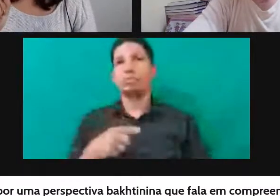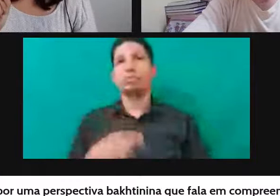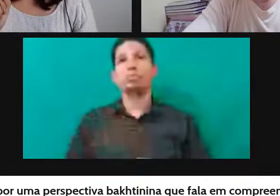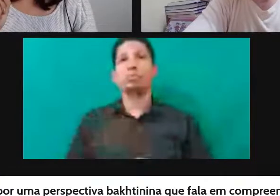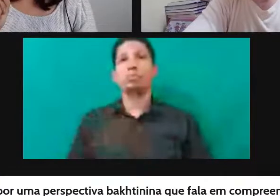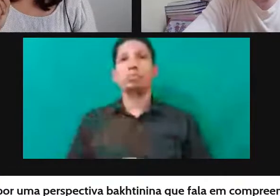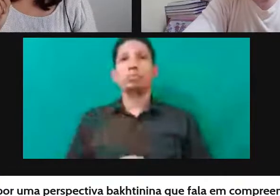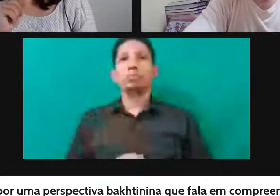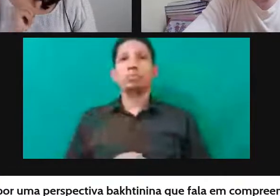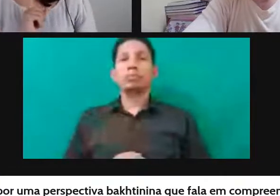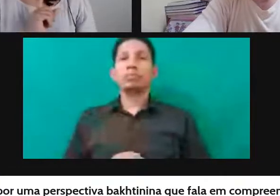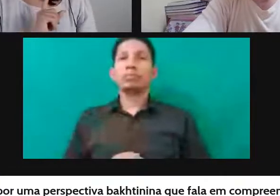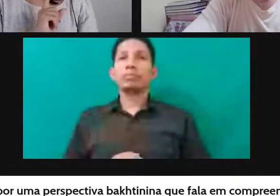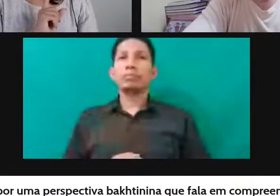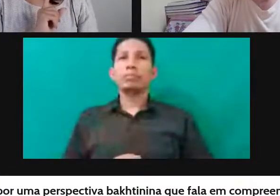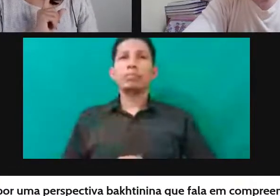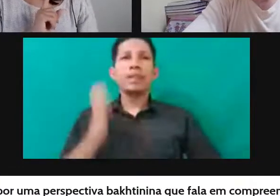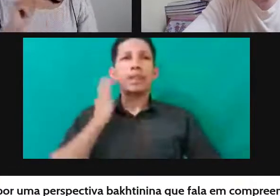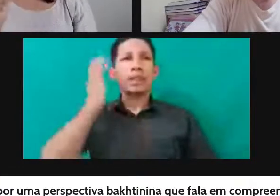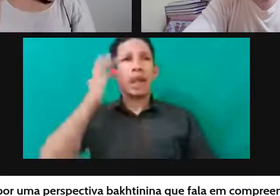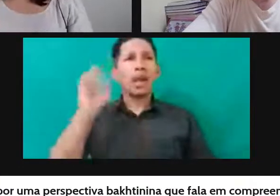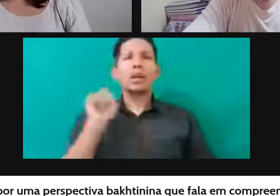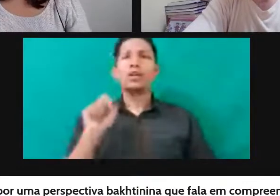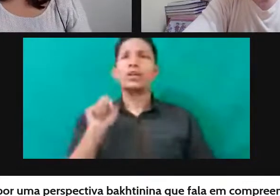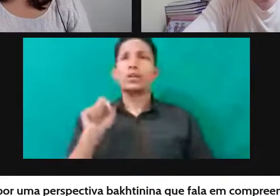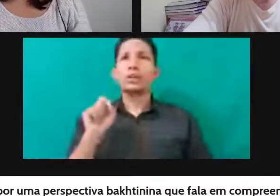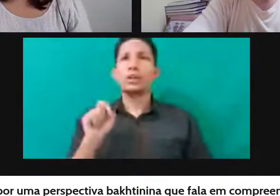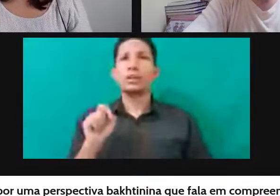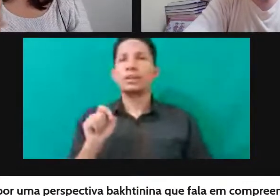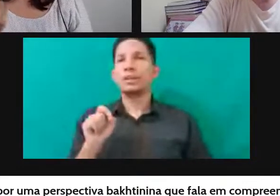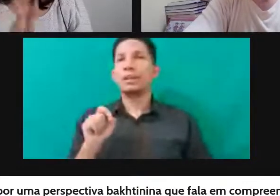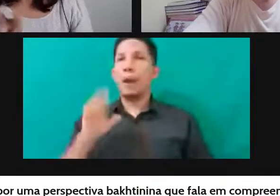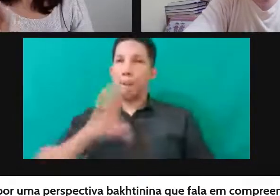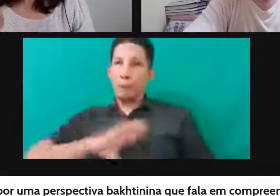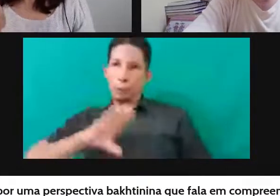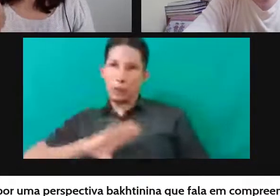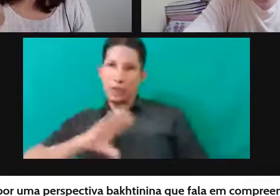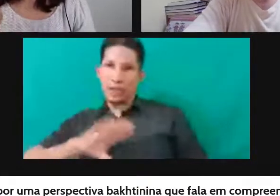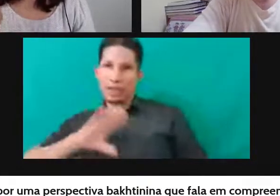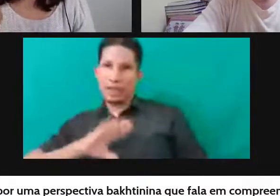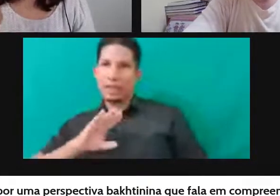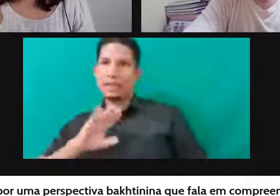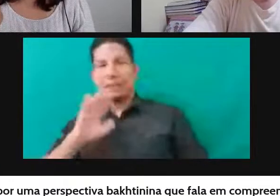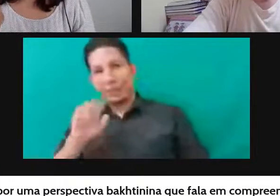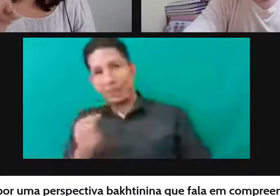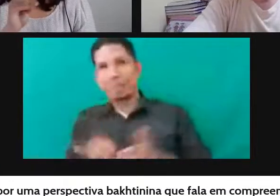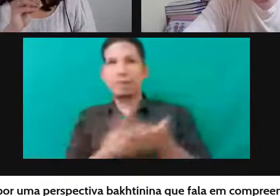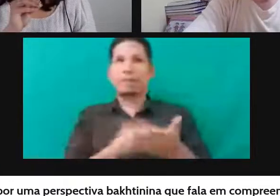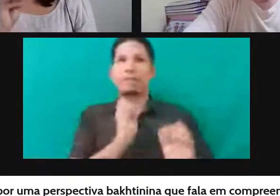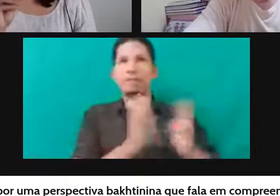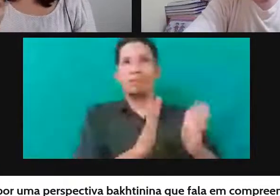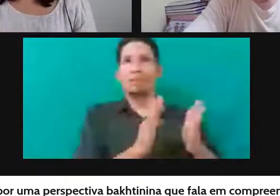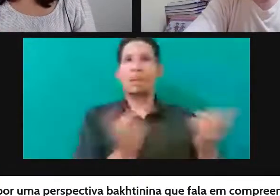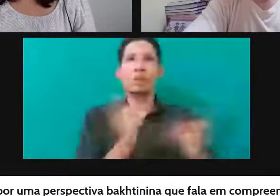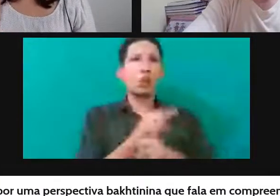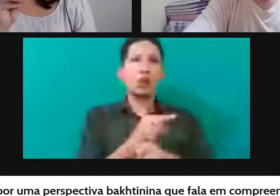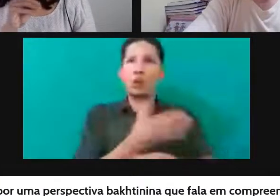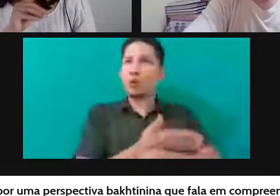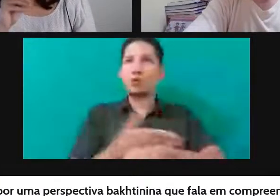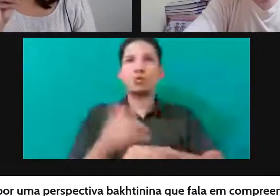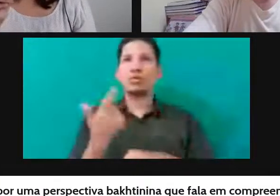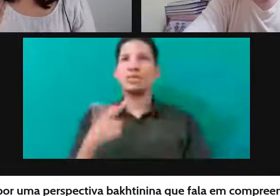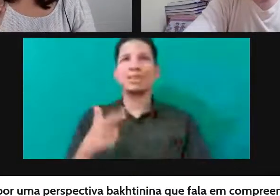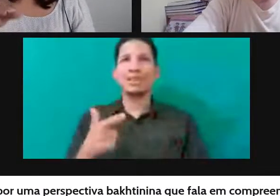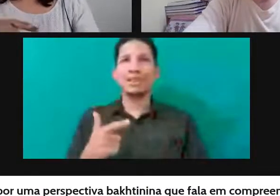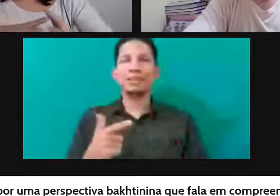que a gente sempre acha? Que tem alguém apresentando em português e está sendo interpretado para a língua de sinais, e o contrário a gente não está acostumado. Então, olha que coisa. Então,